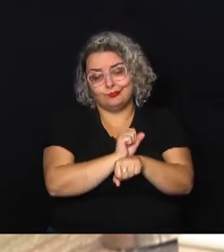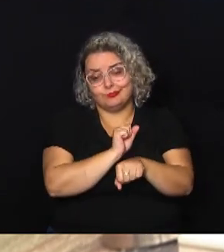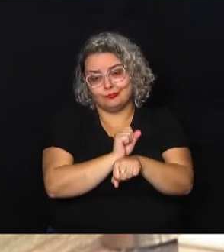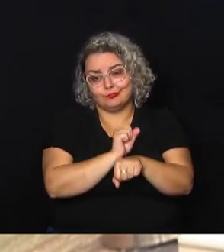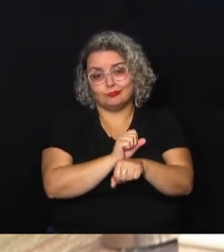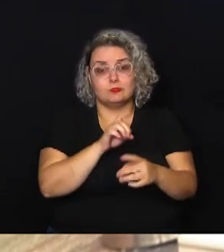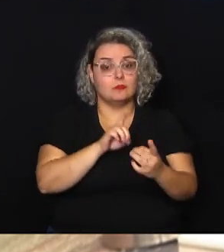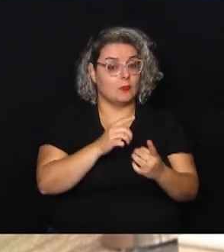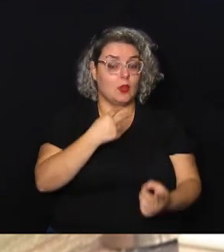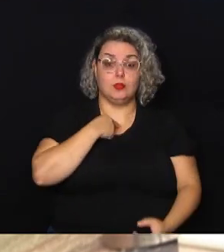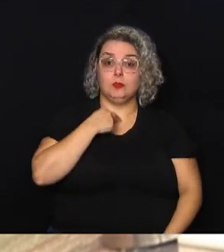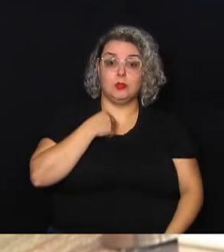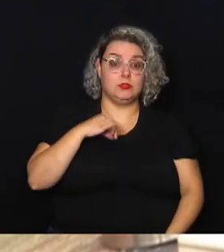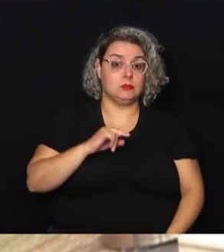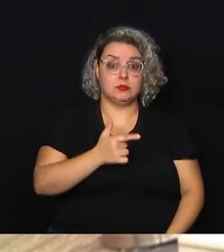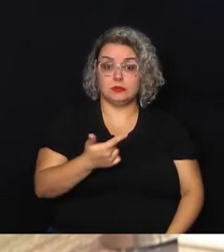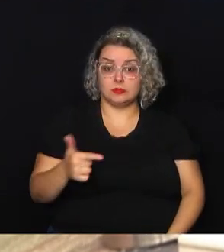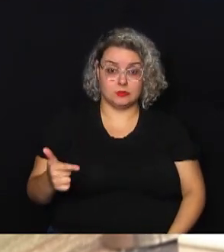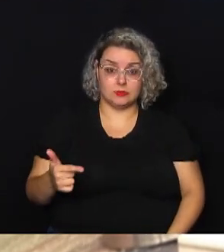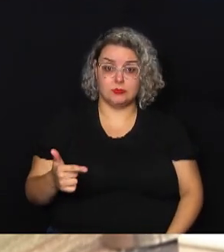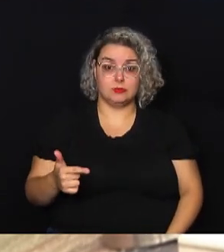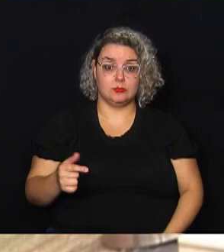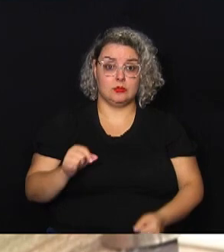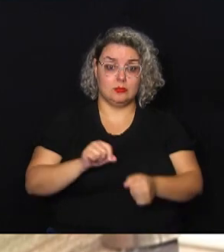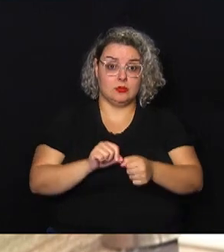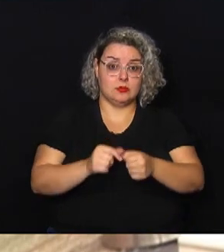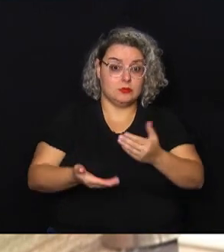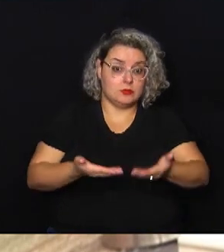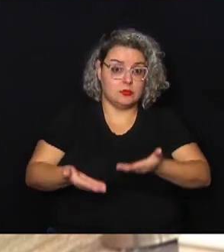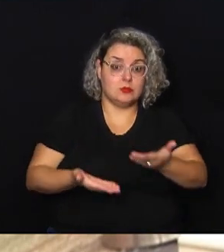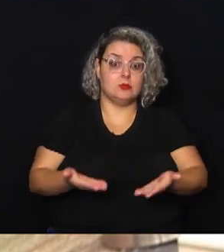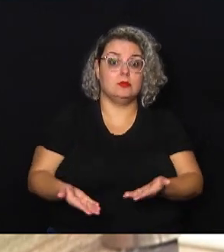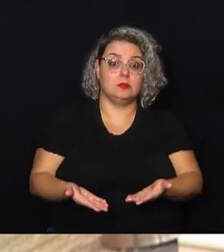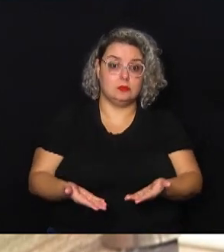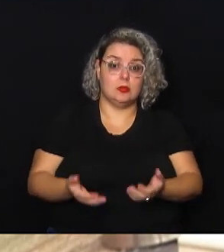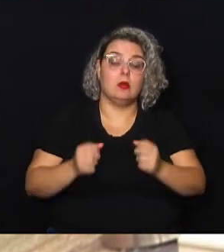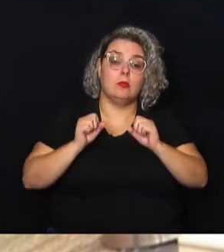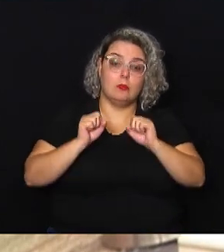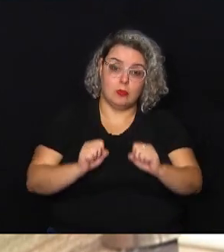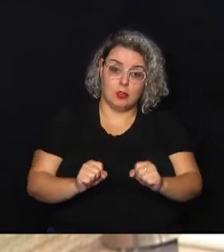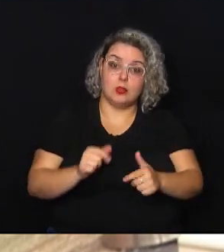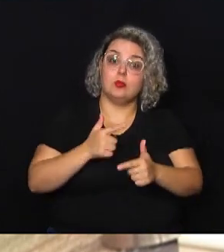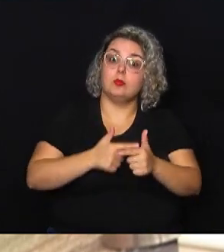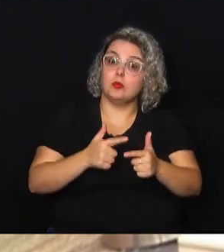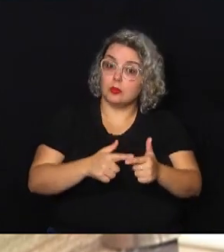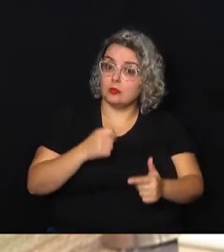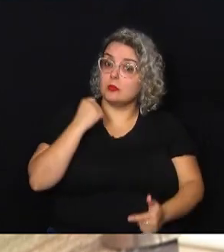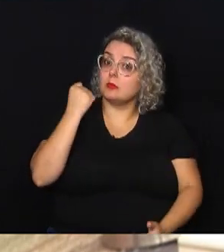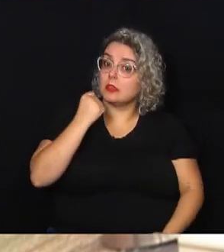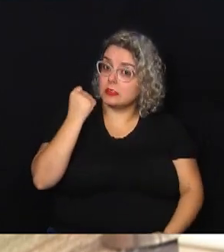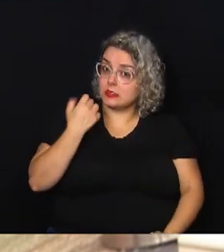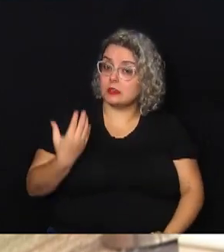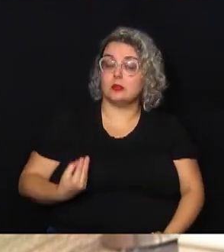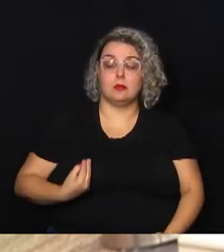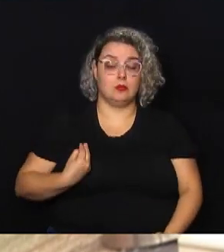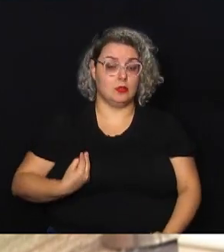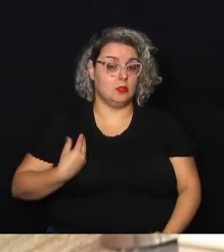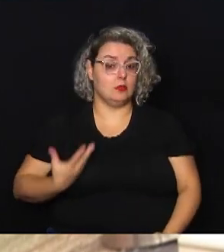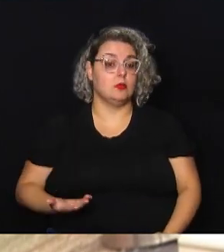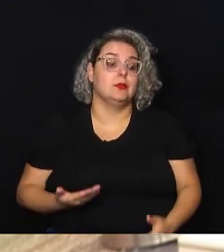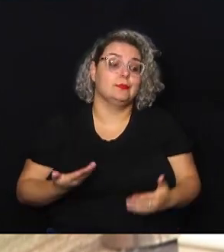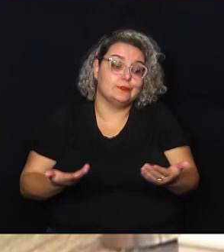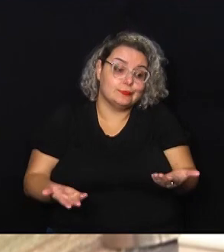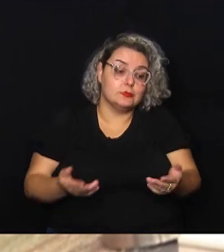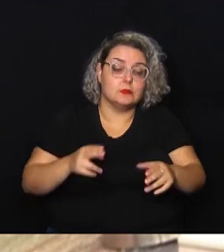né Porque se ela não fizer o tratamento de hemodiálise pode ter problema sério com a sua vida e